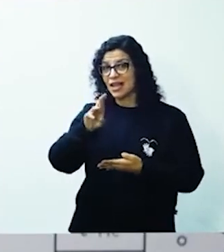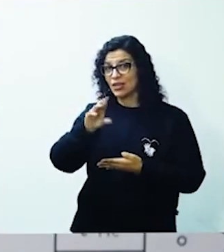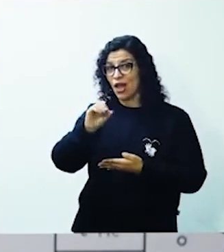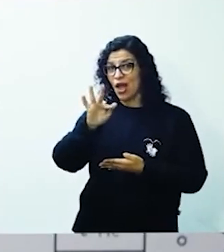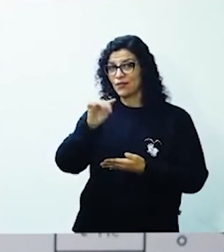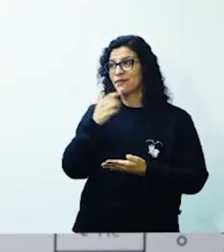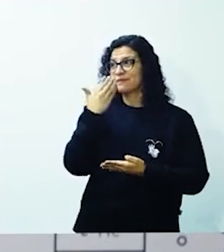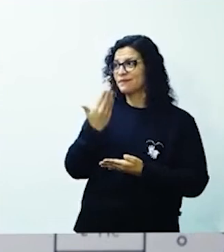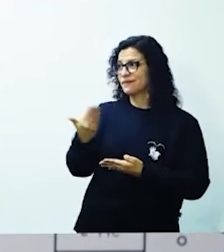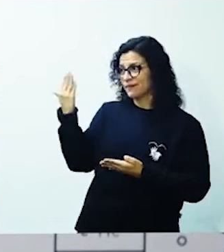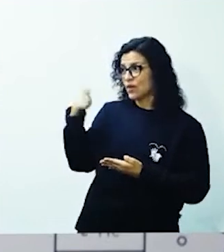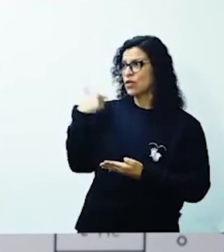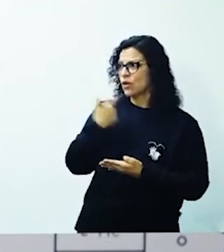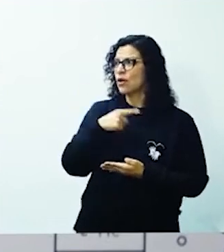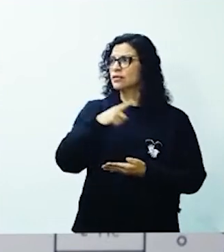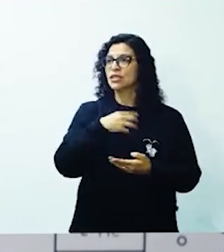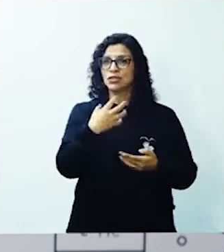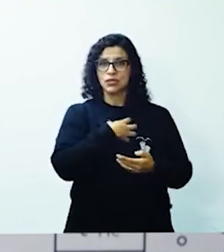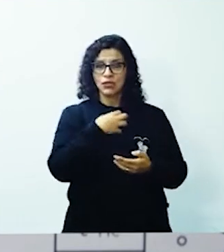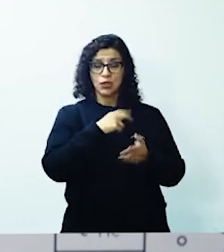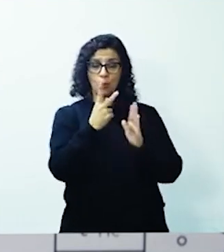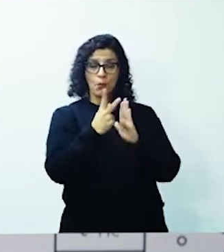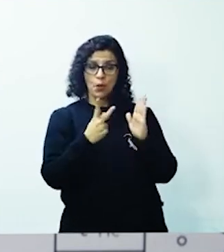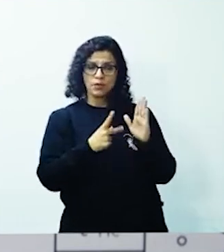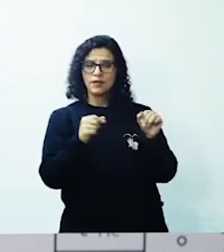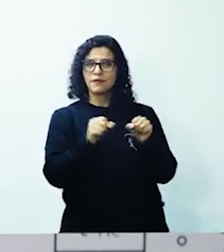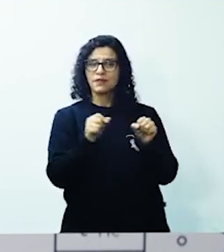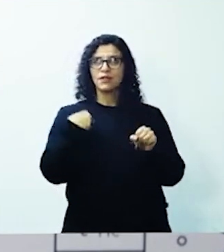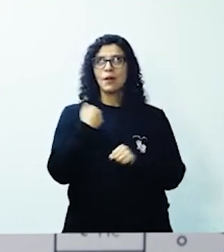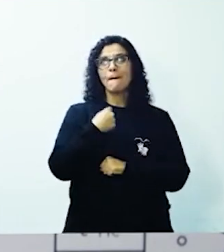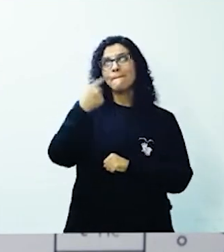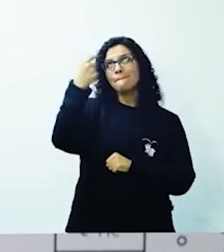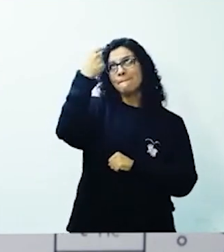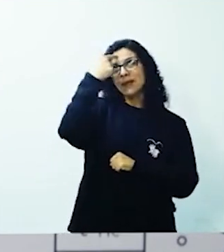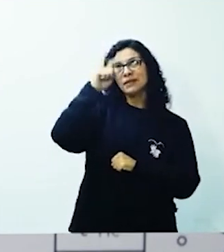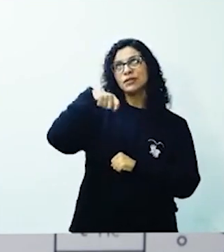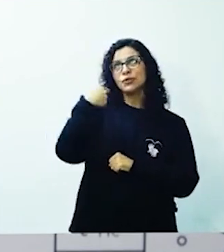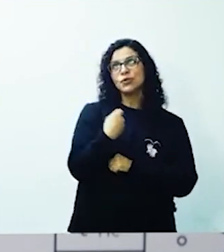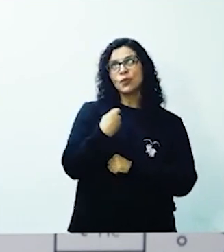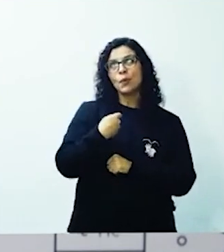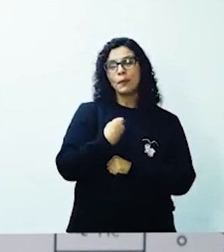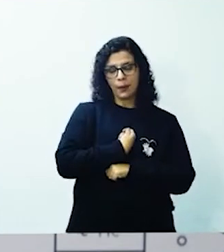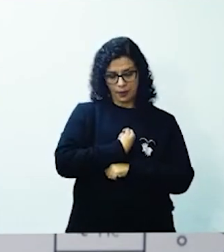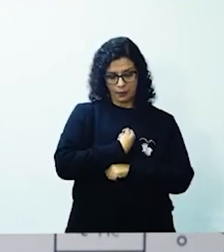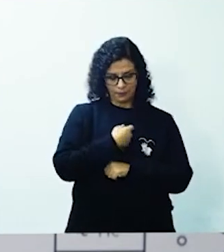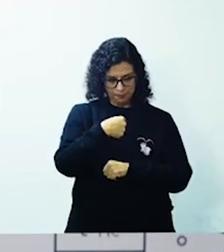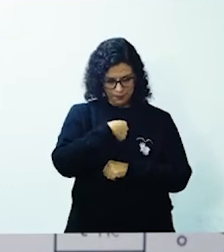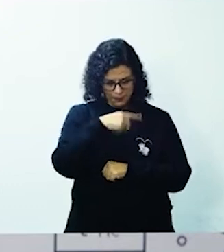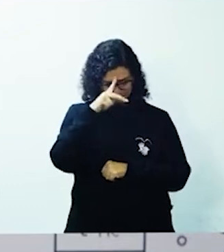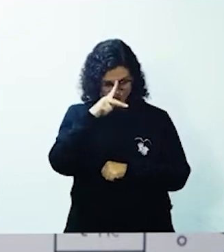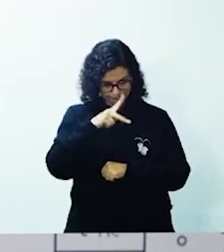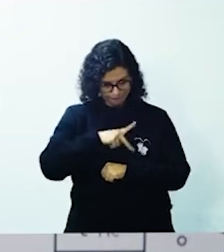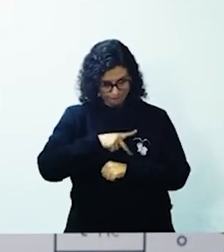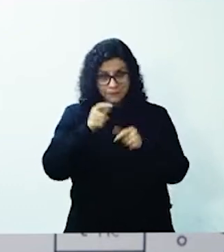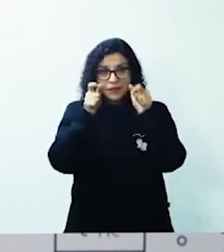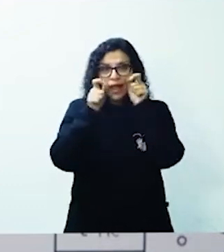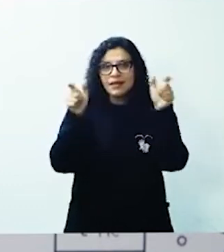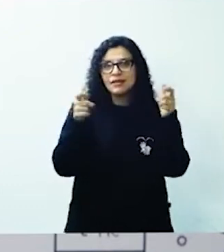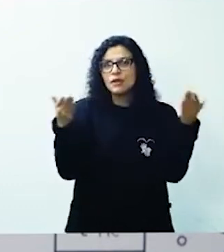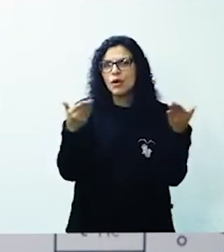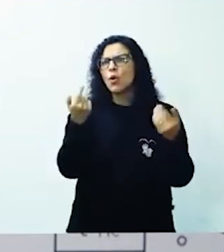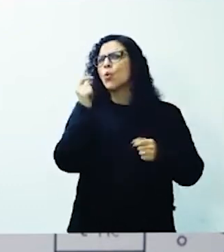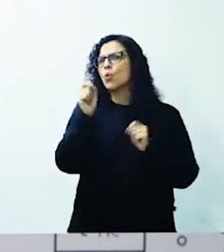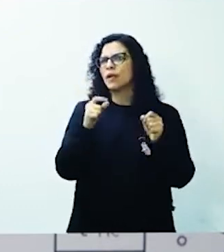nessa primeira estrofe, nós já temos o nosso poeta fazendo a gente pensar sobre nós mesmos. E eu quero chamar a atenção para